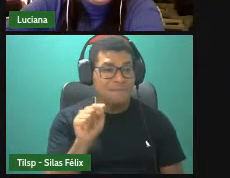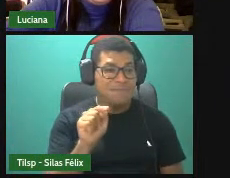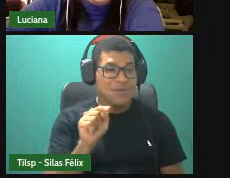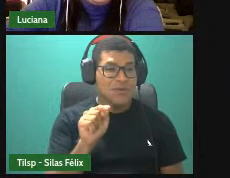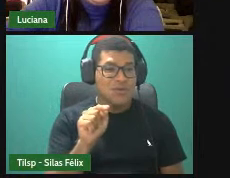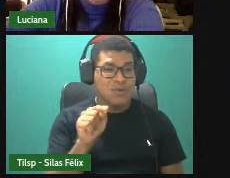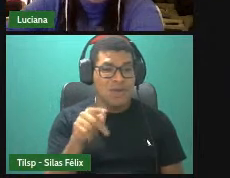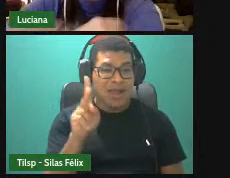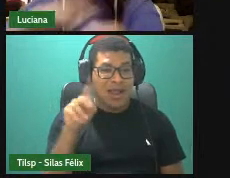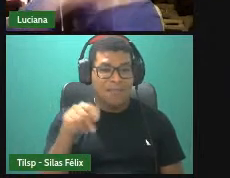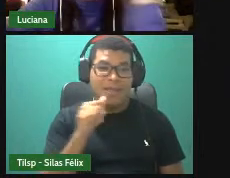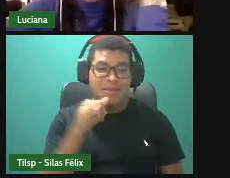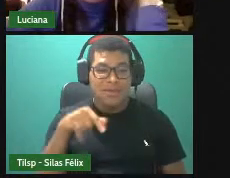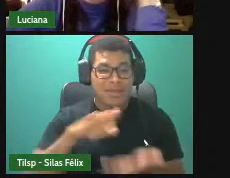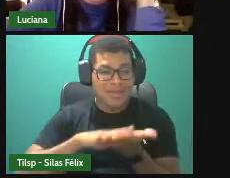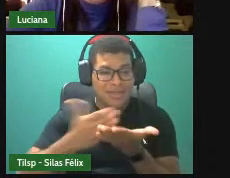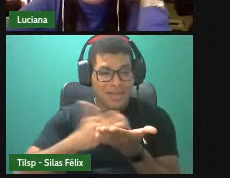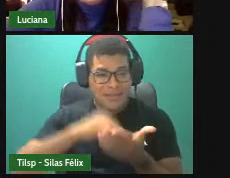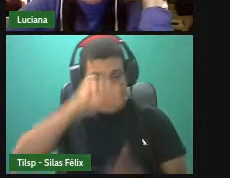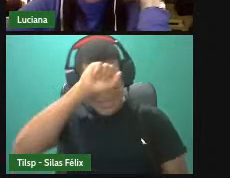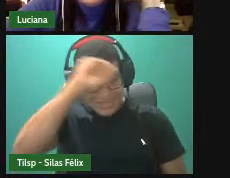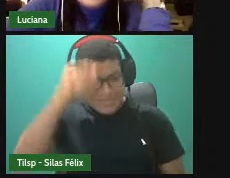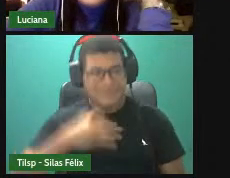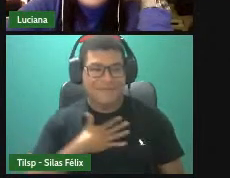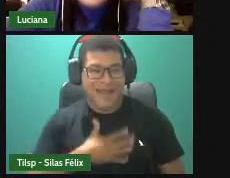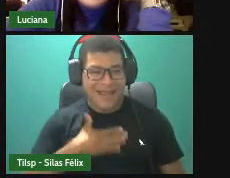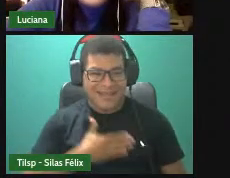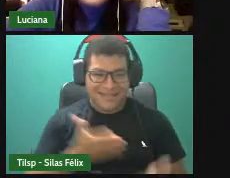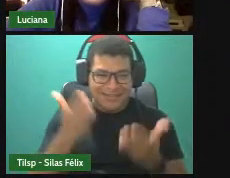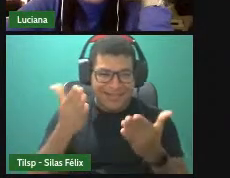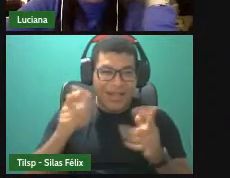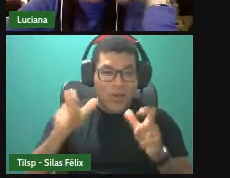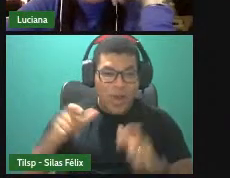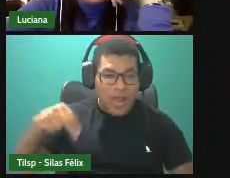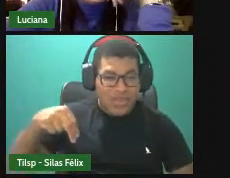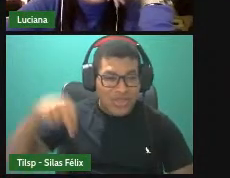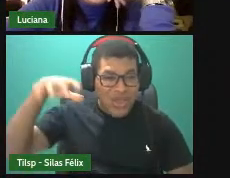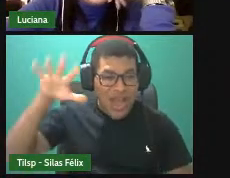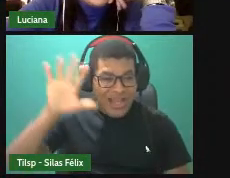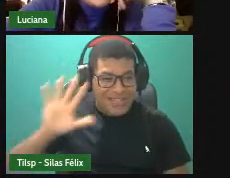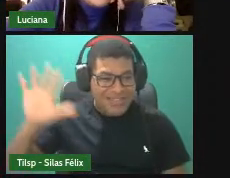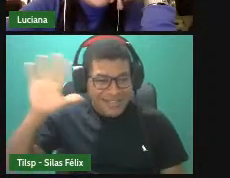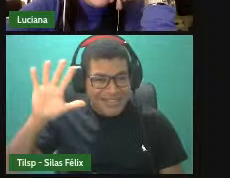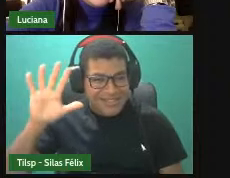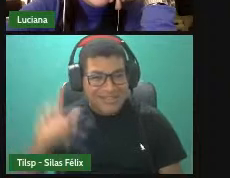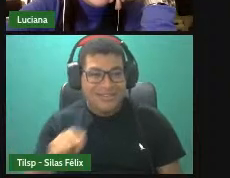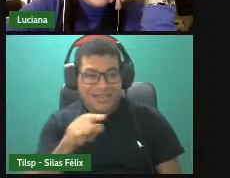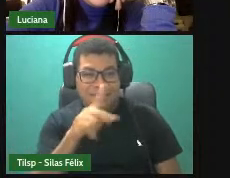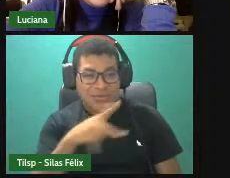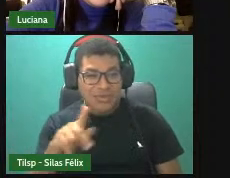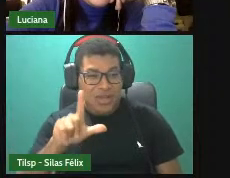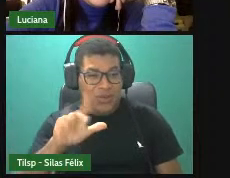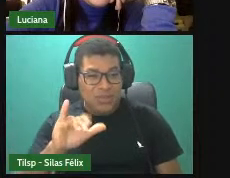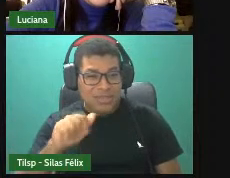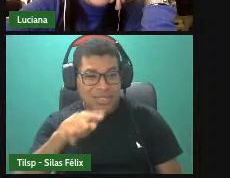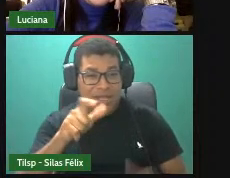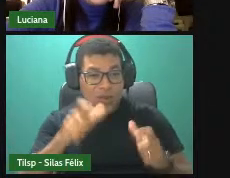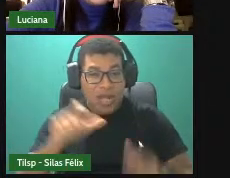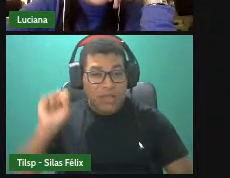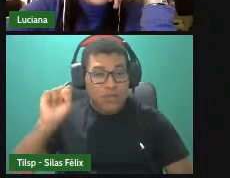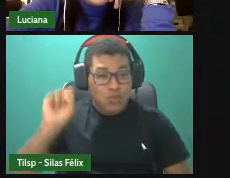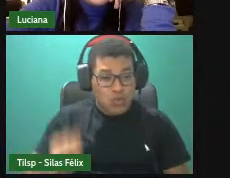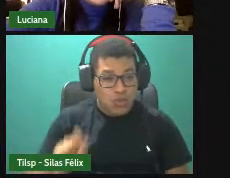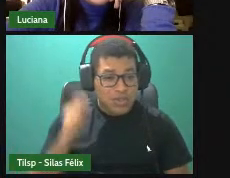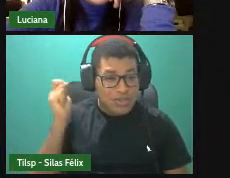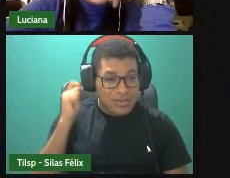né? Nós temos um intérprete, Silas, prazer, Silas, lá do Nordeste, professora Luciana, lá no sul do país, passando por Minas